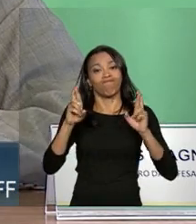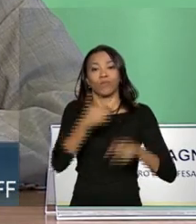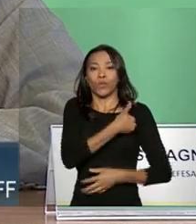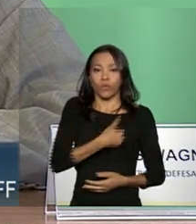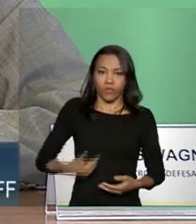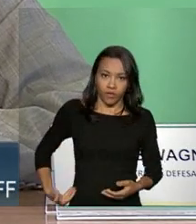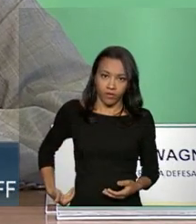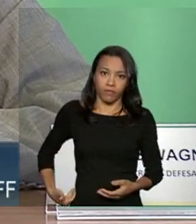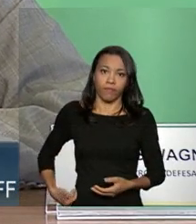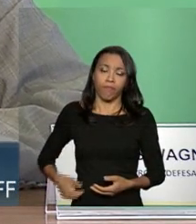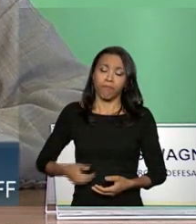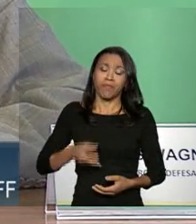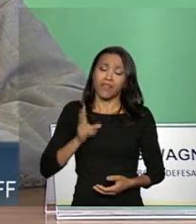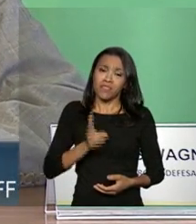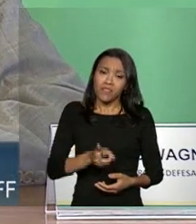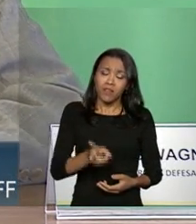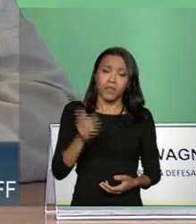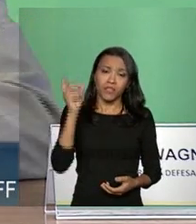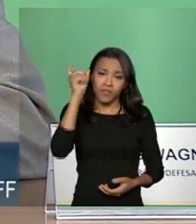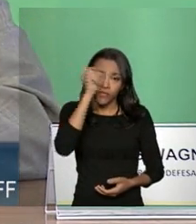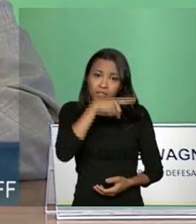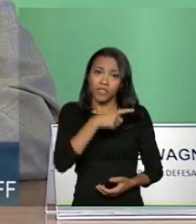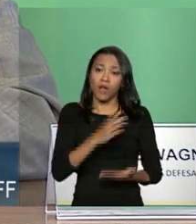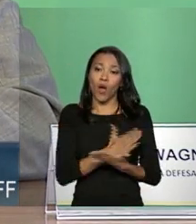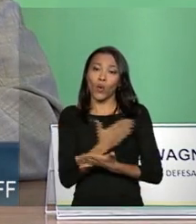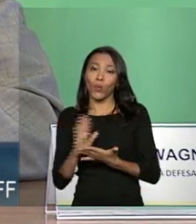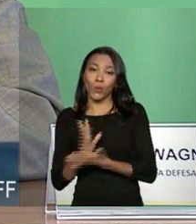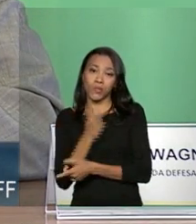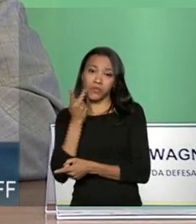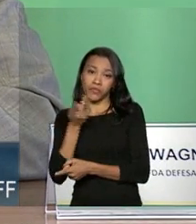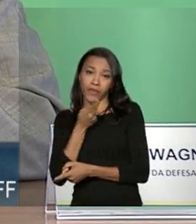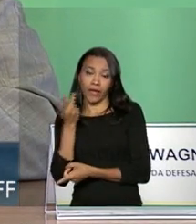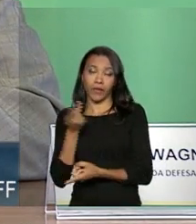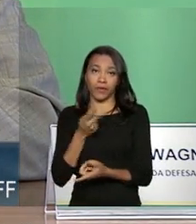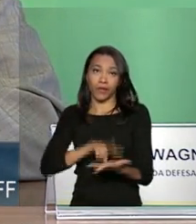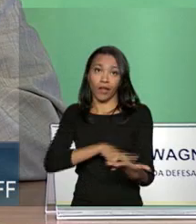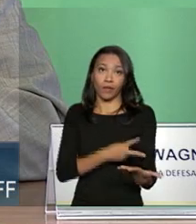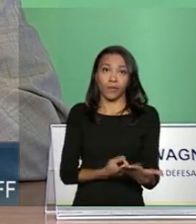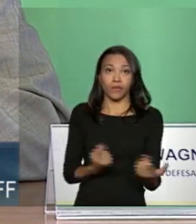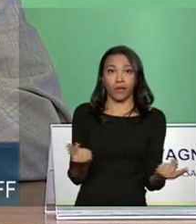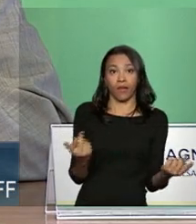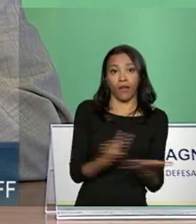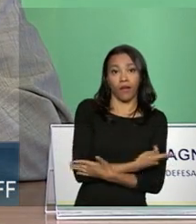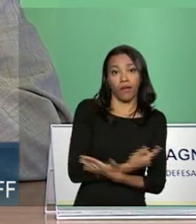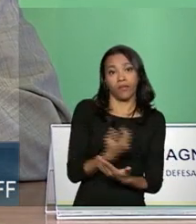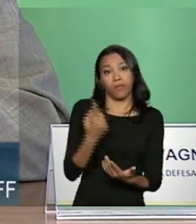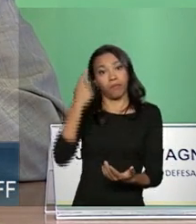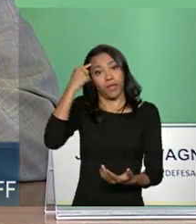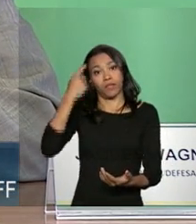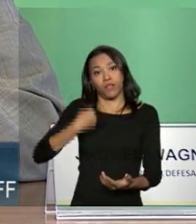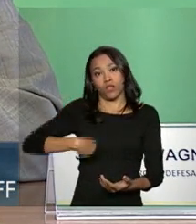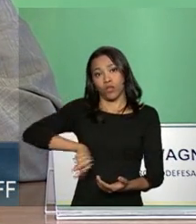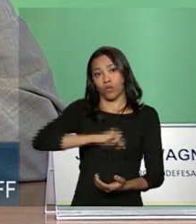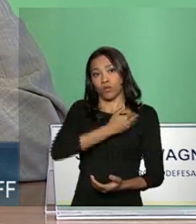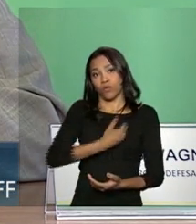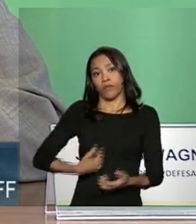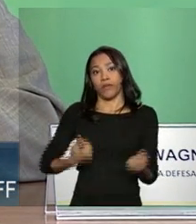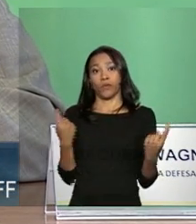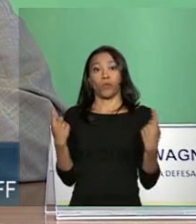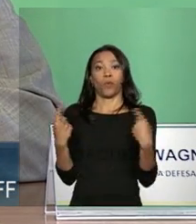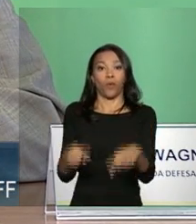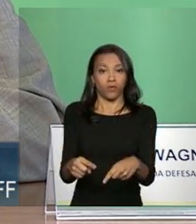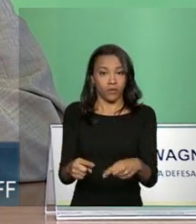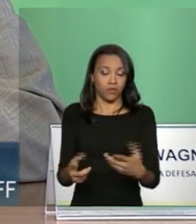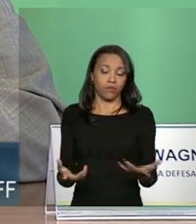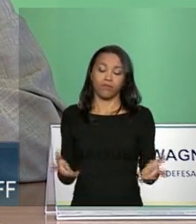porque isso é sempre muito delicado, que quando a gente fala isso, alguns querem interpretar que a gente está contra. Não tem nada contra, até porque não tem como